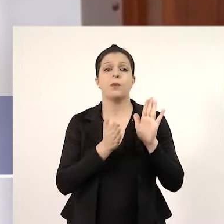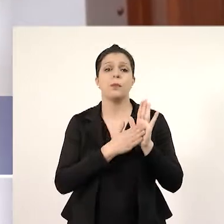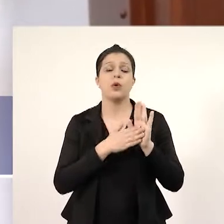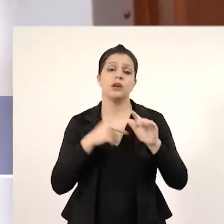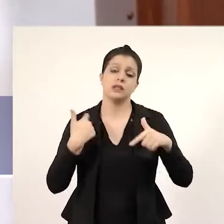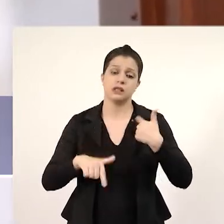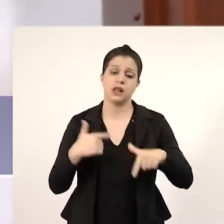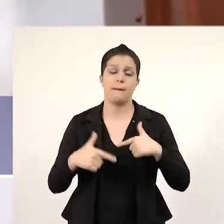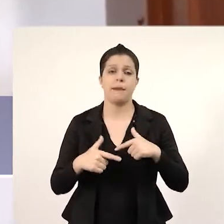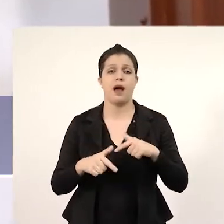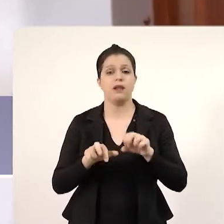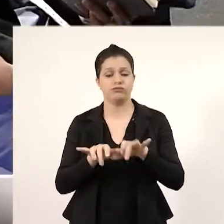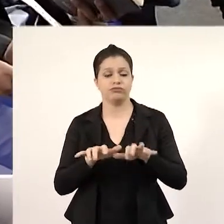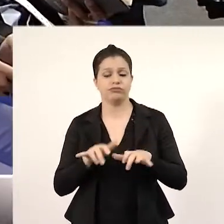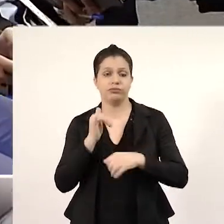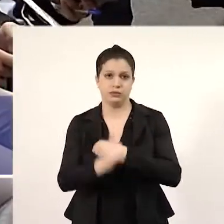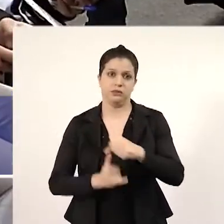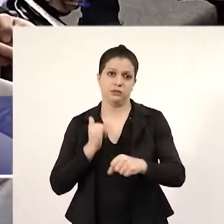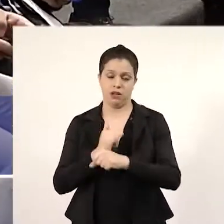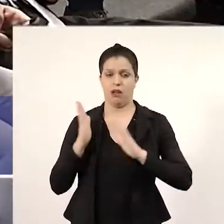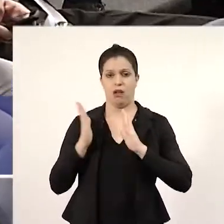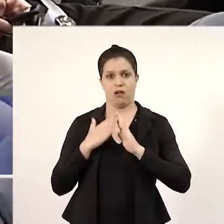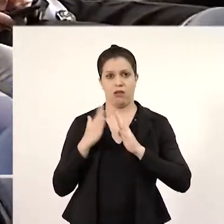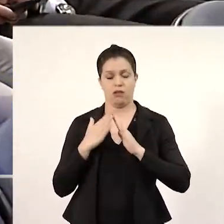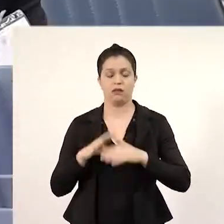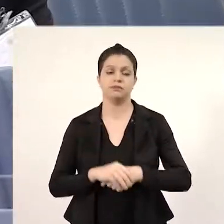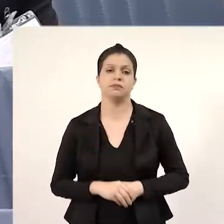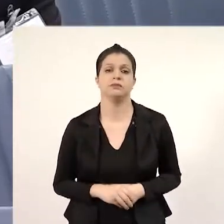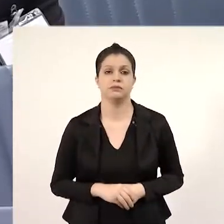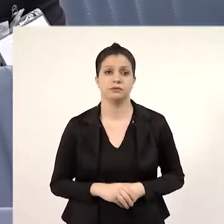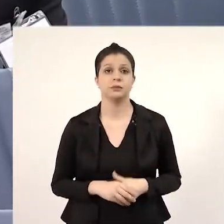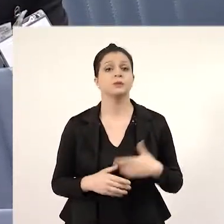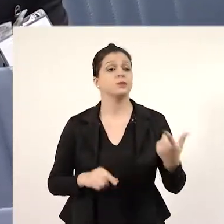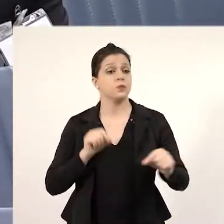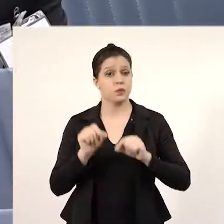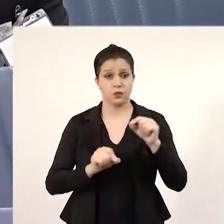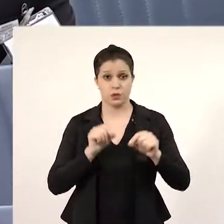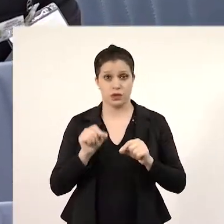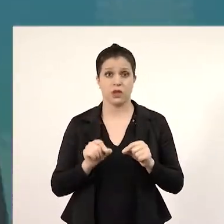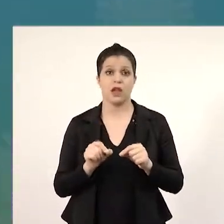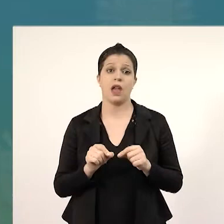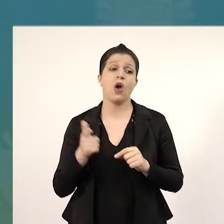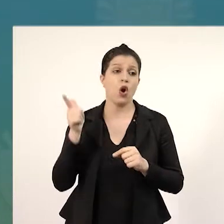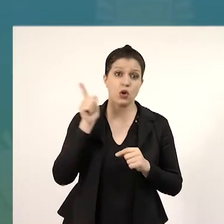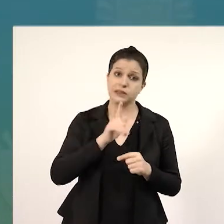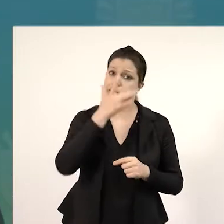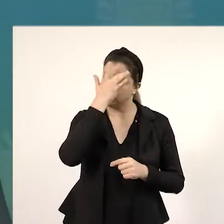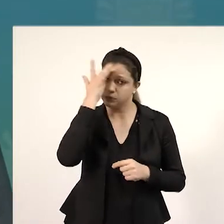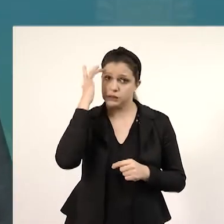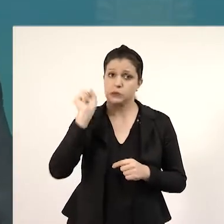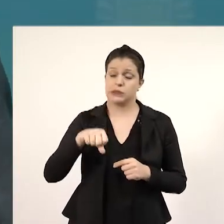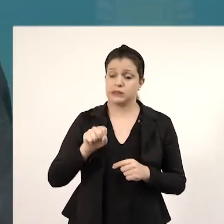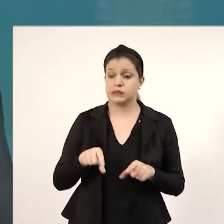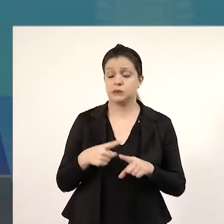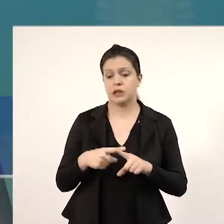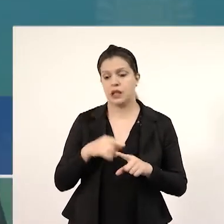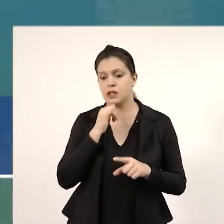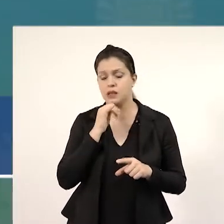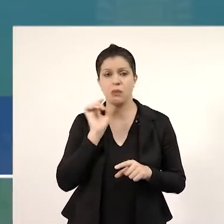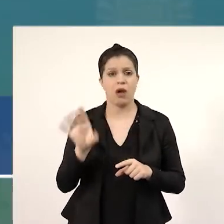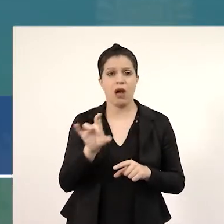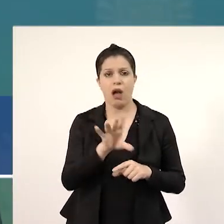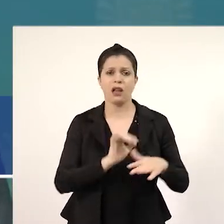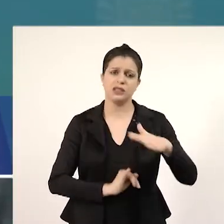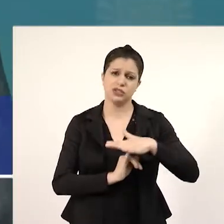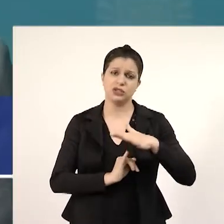seja regulamentado o teletrabalho para que servidores executem suas funções de forma remota. Estender isso como uma garantia,